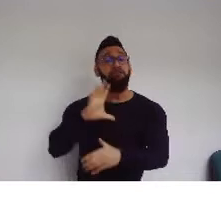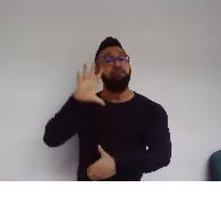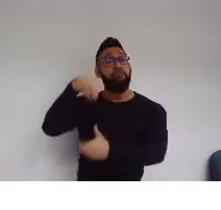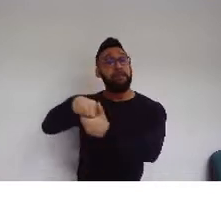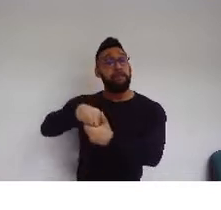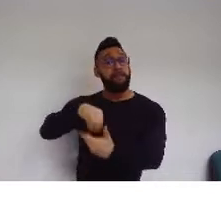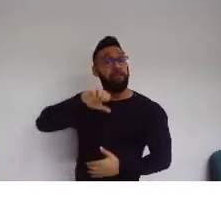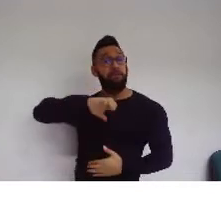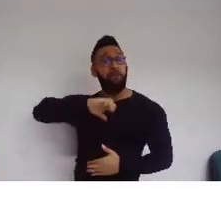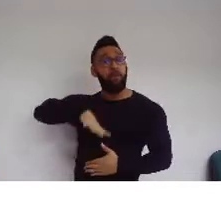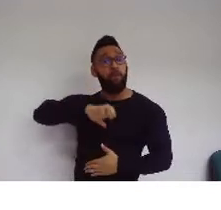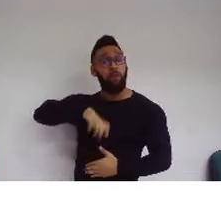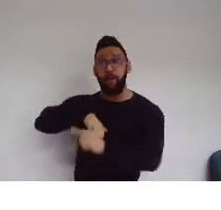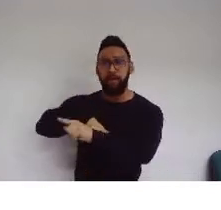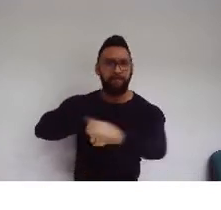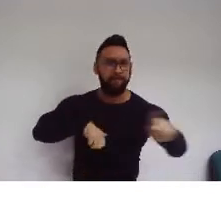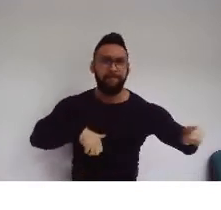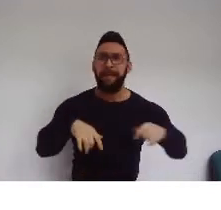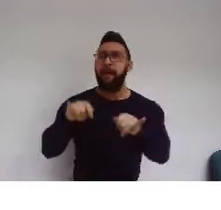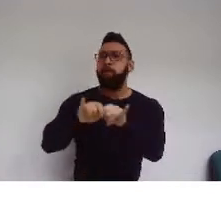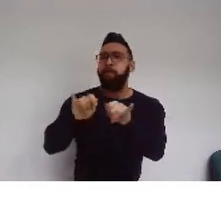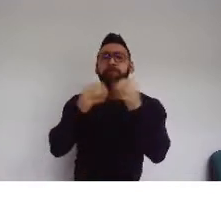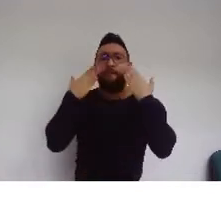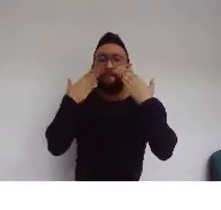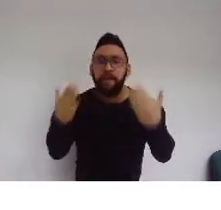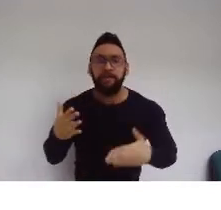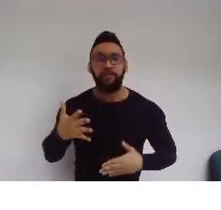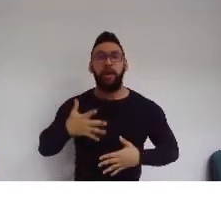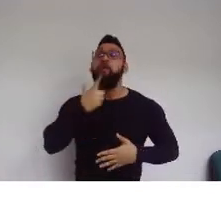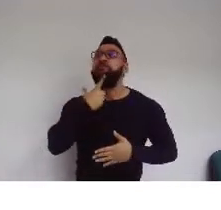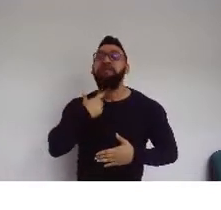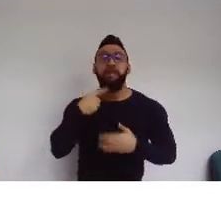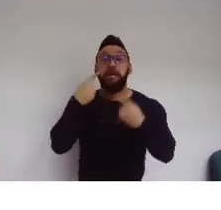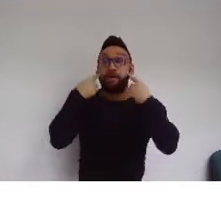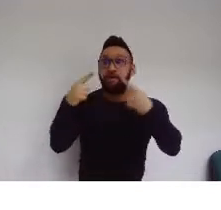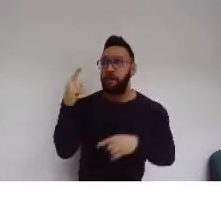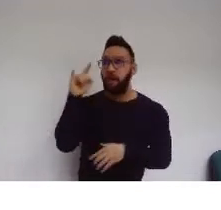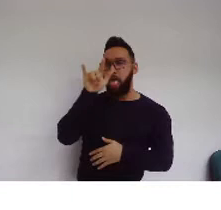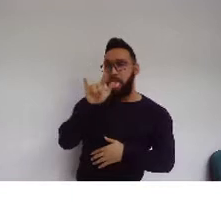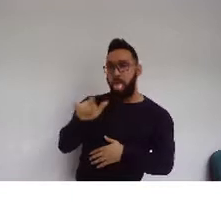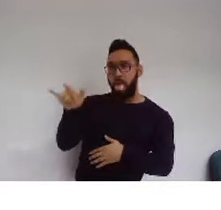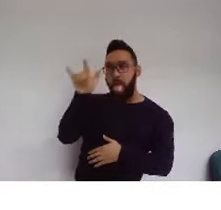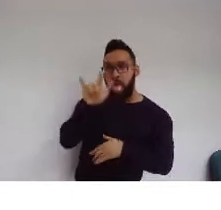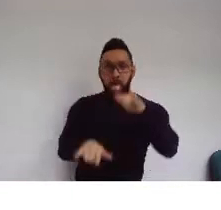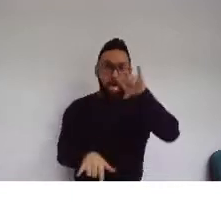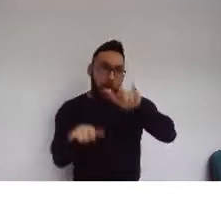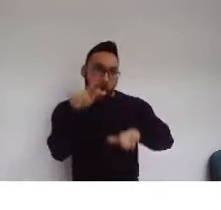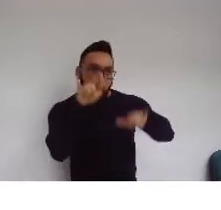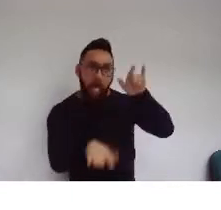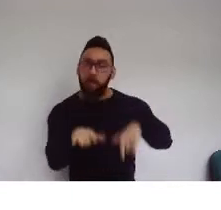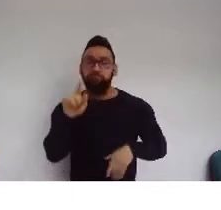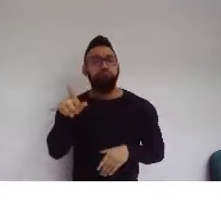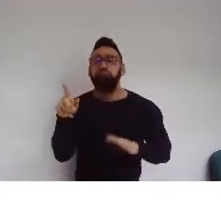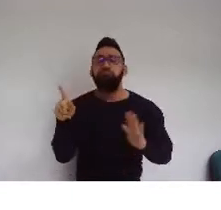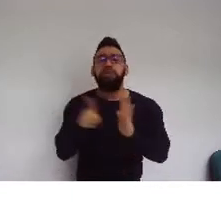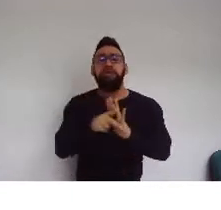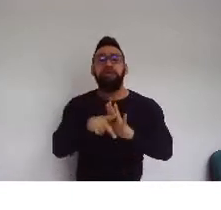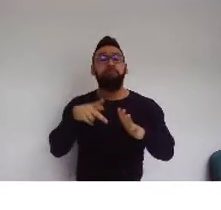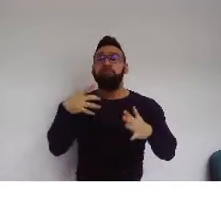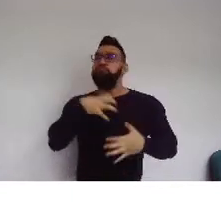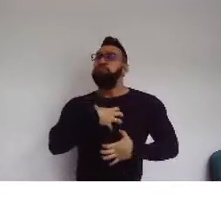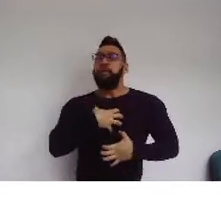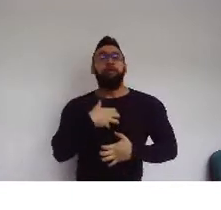né? Eles, portanto, não preexistem a projeção de nosso sentido sobre tais espaços.